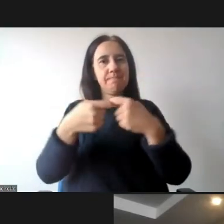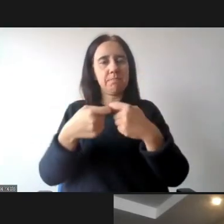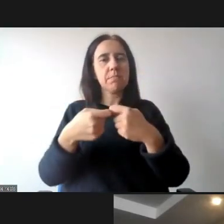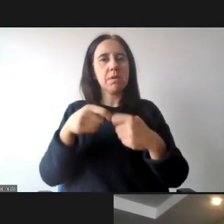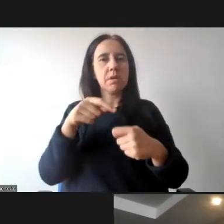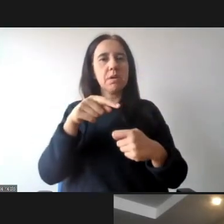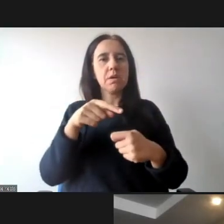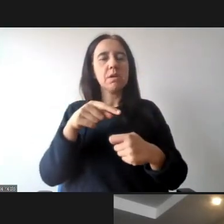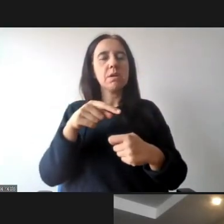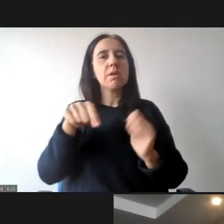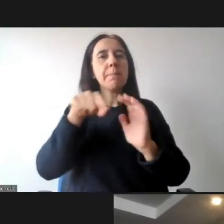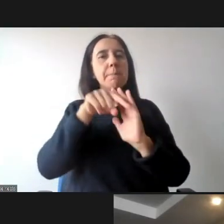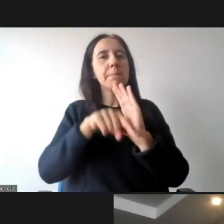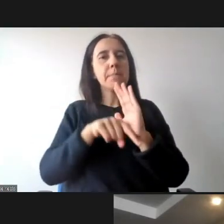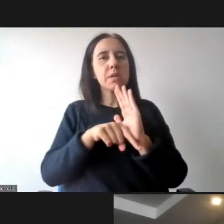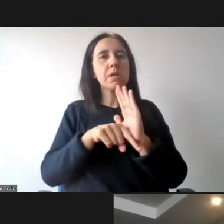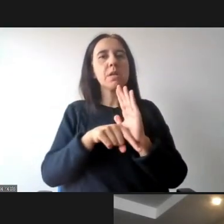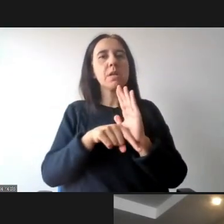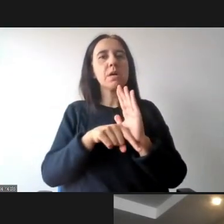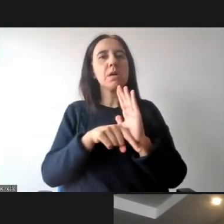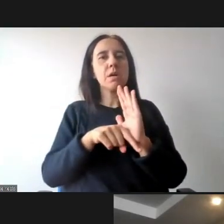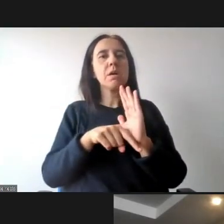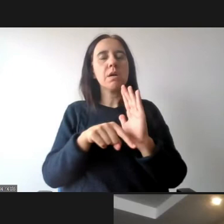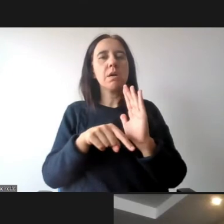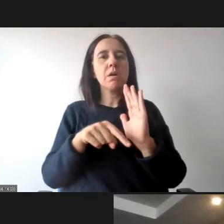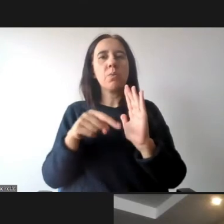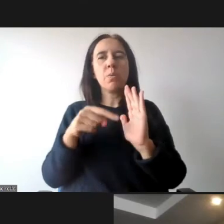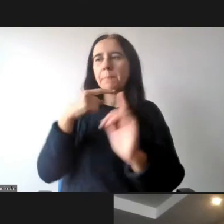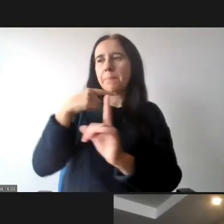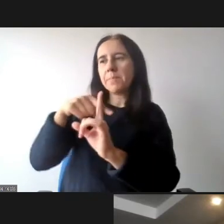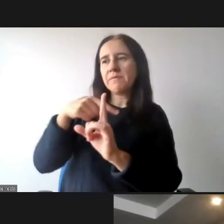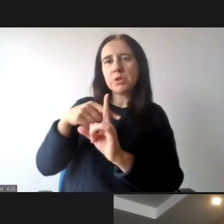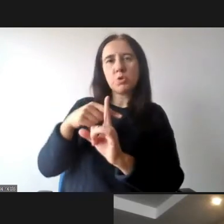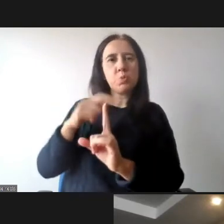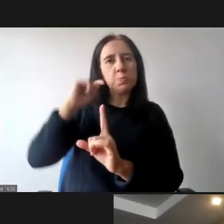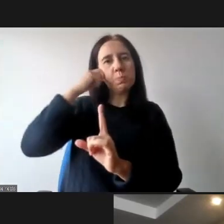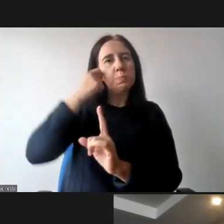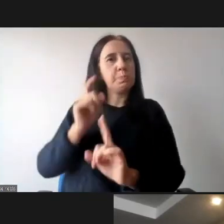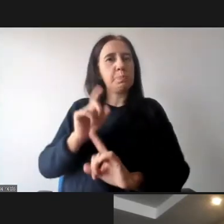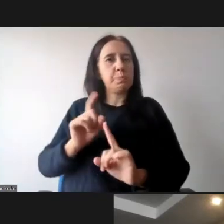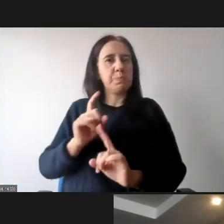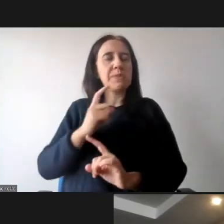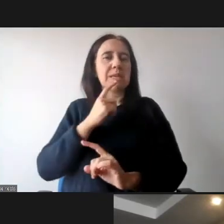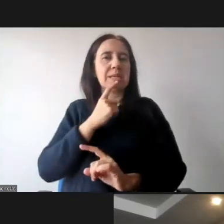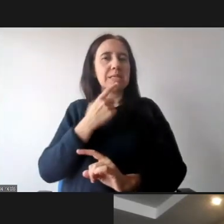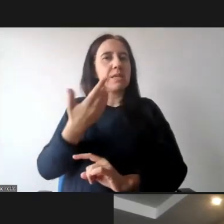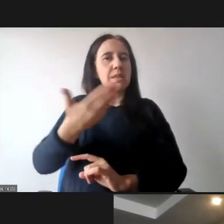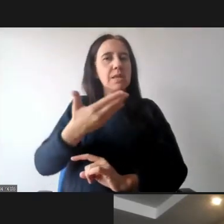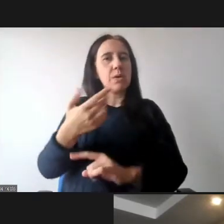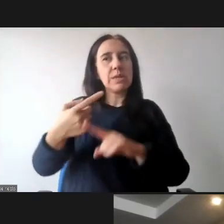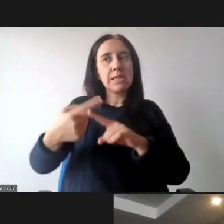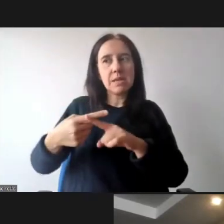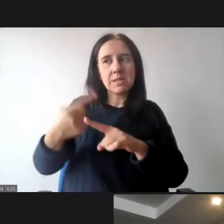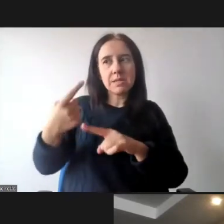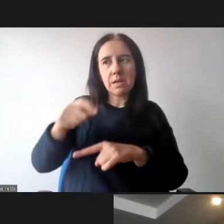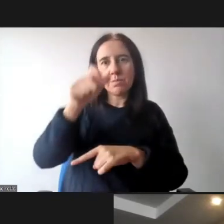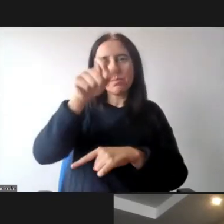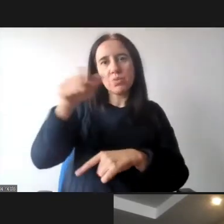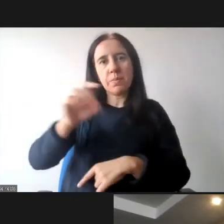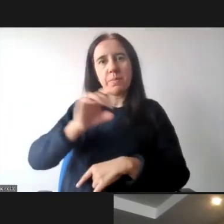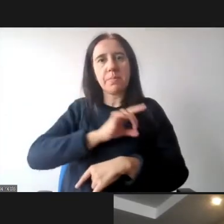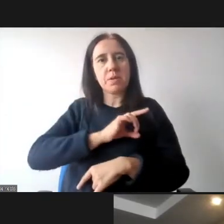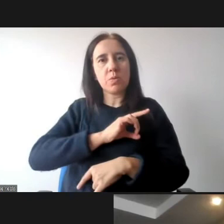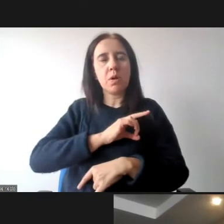medida não excedam os benefícios que dela resultem, ou seja, que do ponto de vista dos direitos e dos interesses dos particulares não haja um